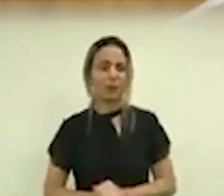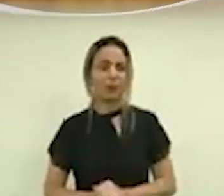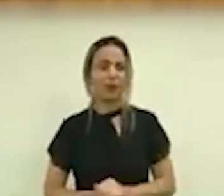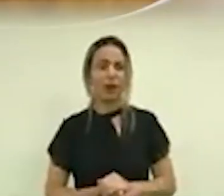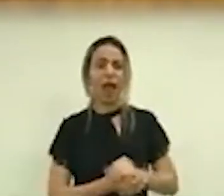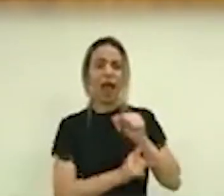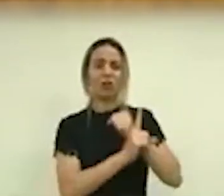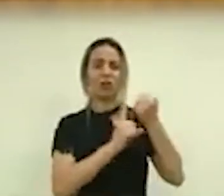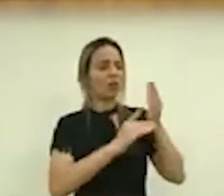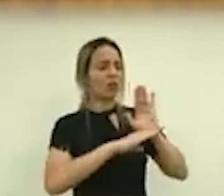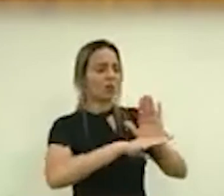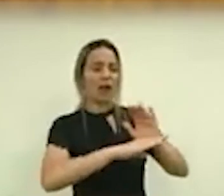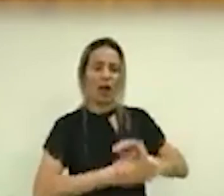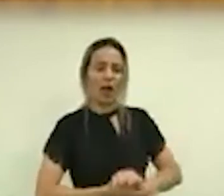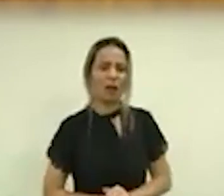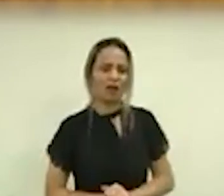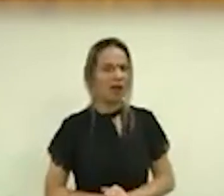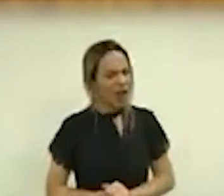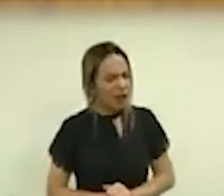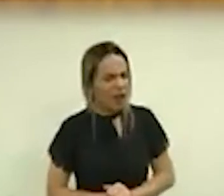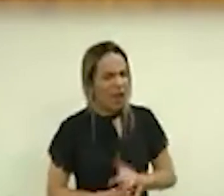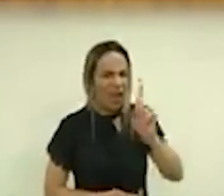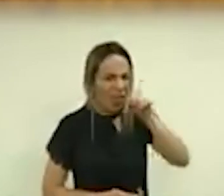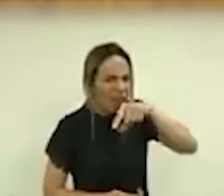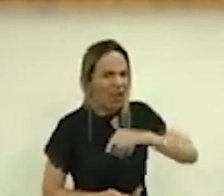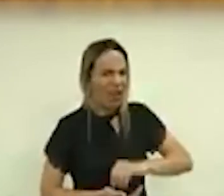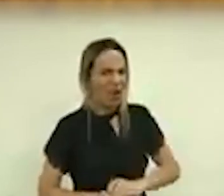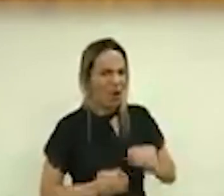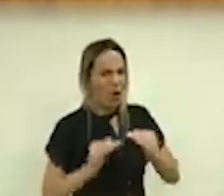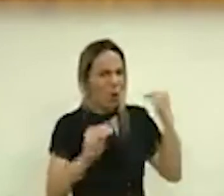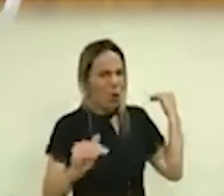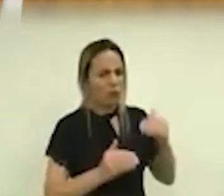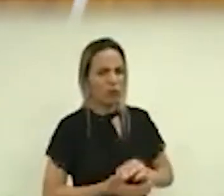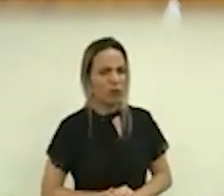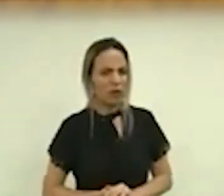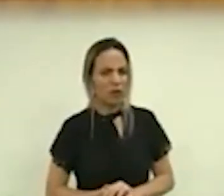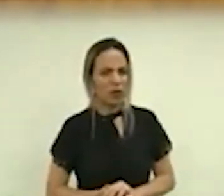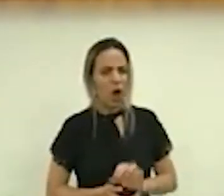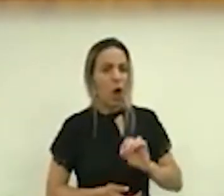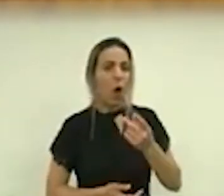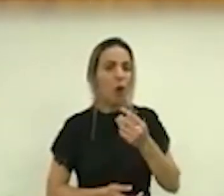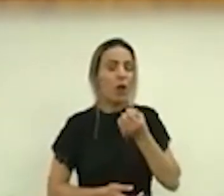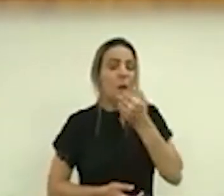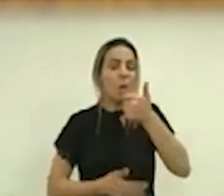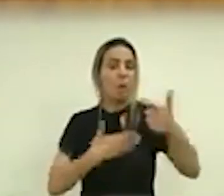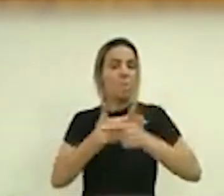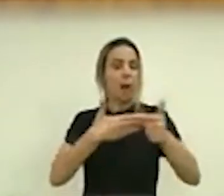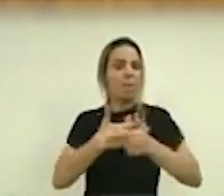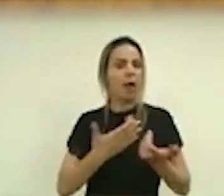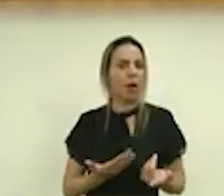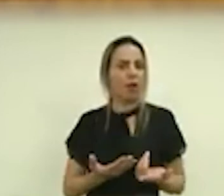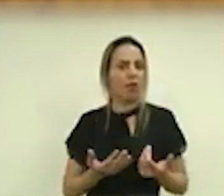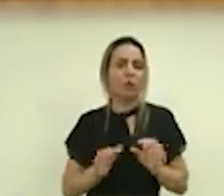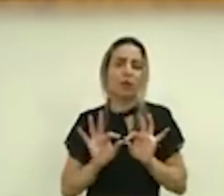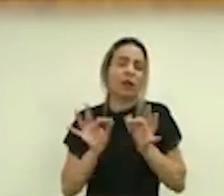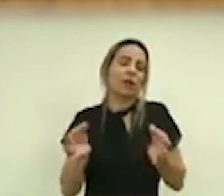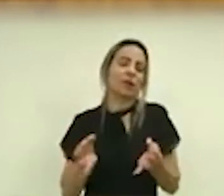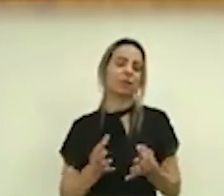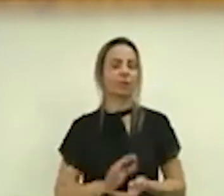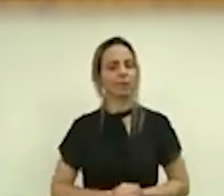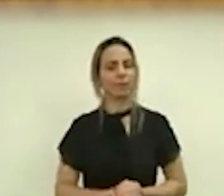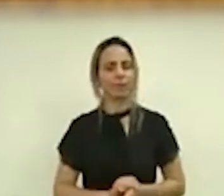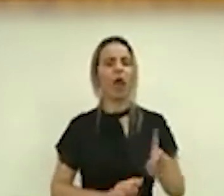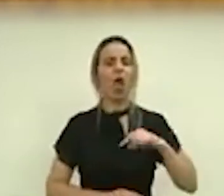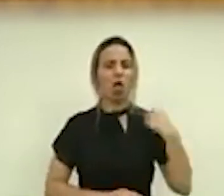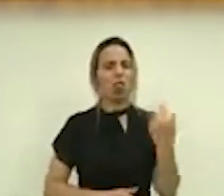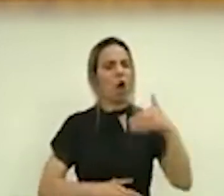a promoção social. Será? Ou a gente só quer desempenhar o nosso papel? É simples assim. A gente